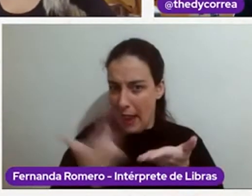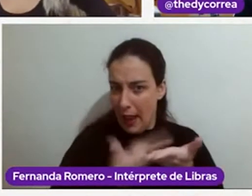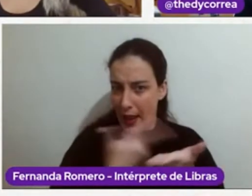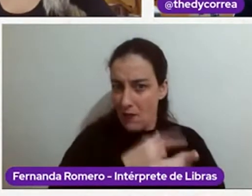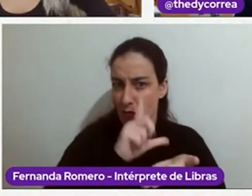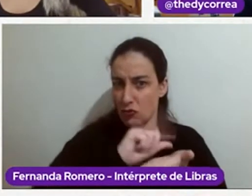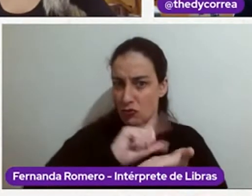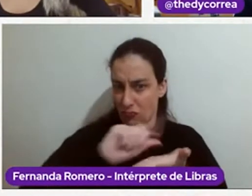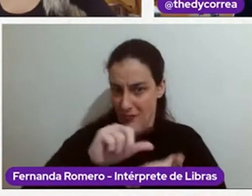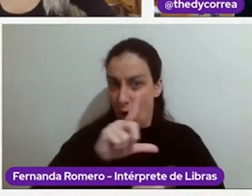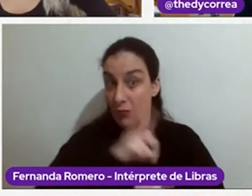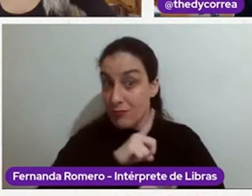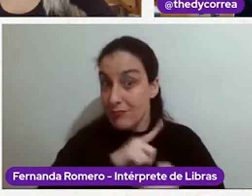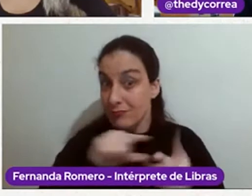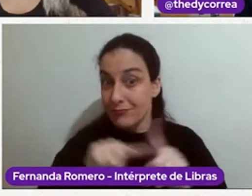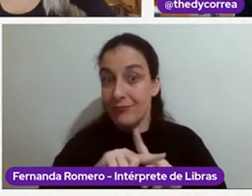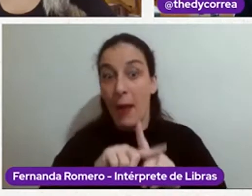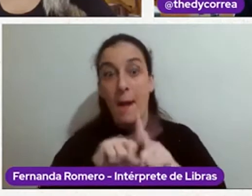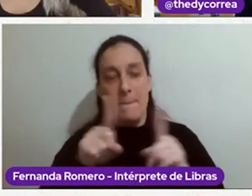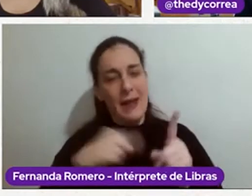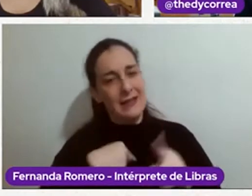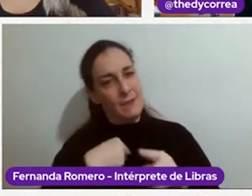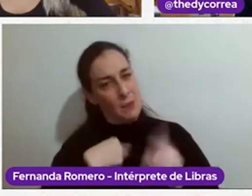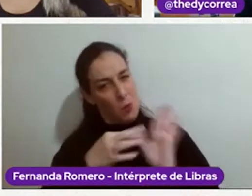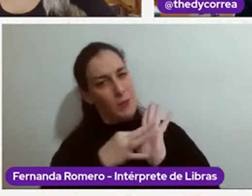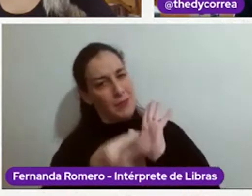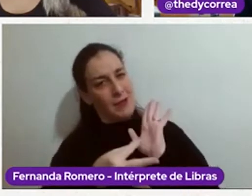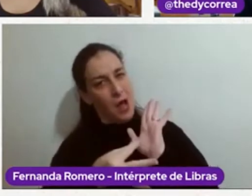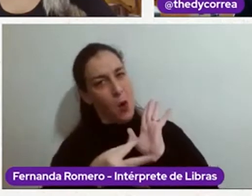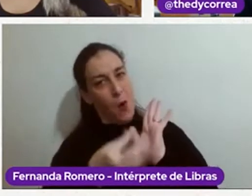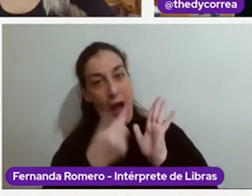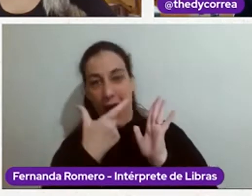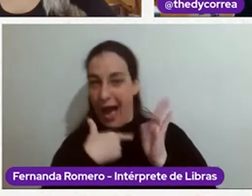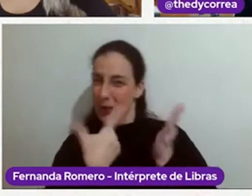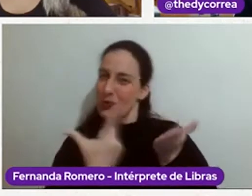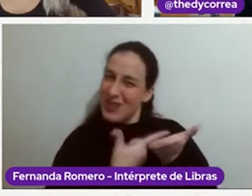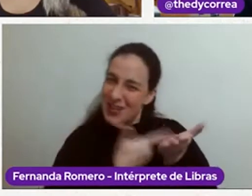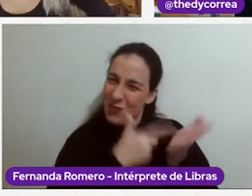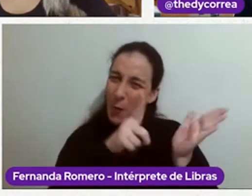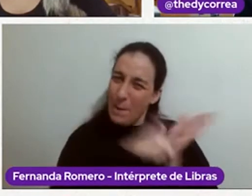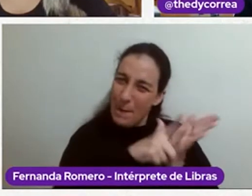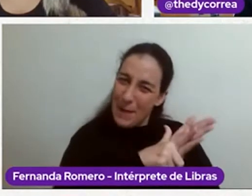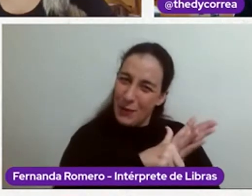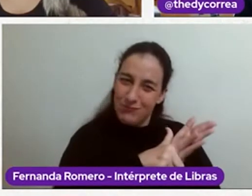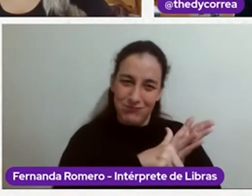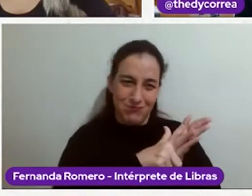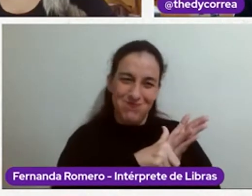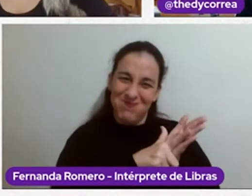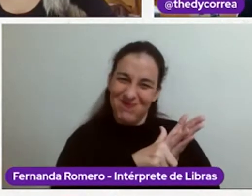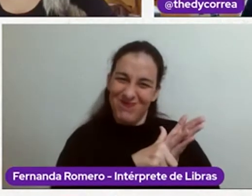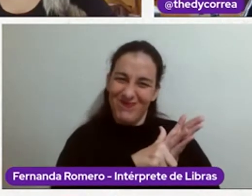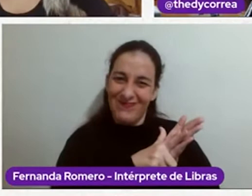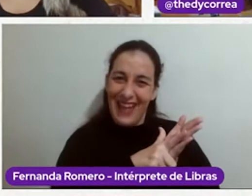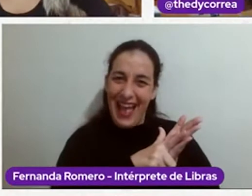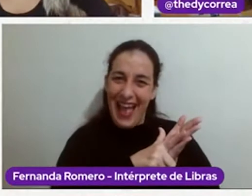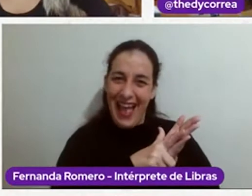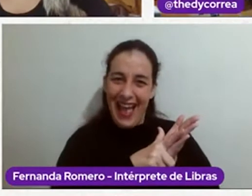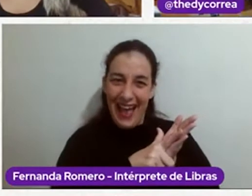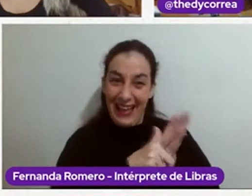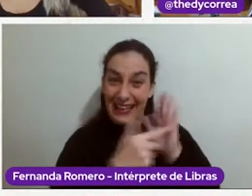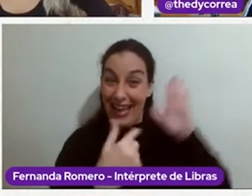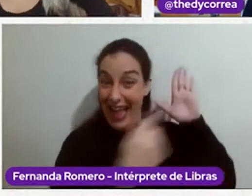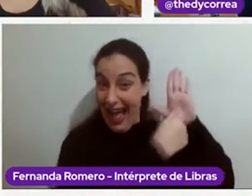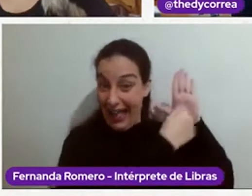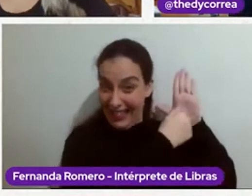oferece, mas eu acho que o livro físico, esses que estão aí atrás de ti, que estão aqui atrás